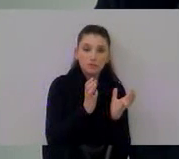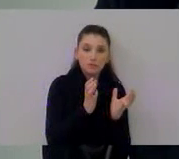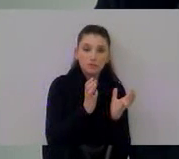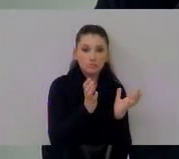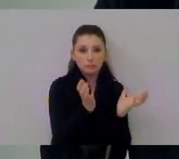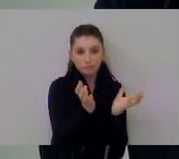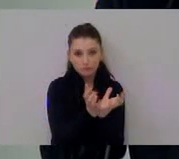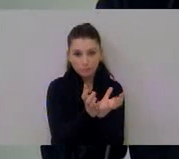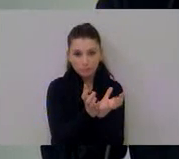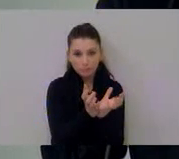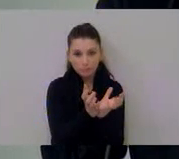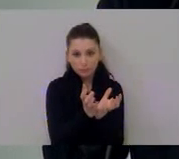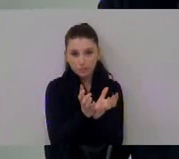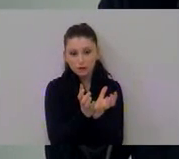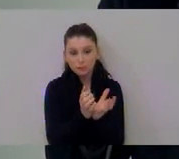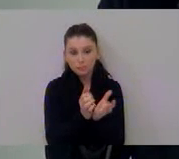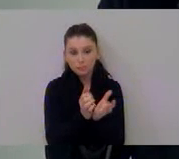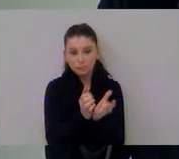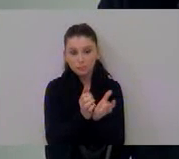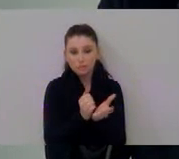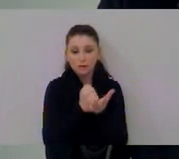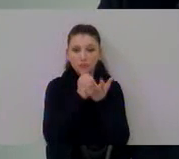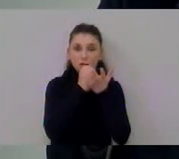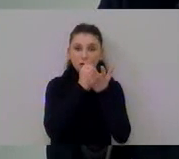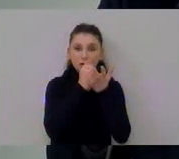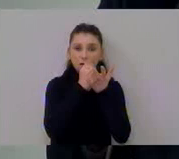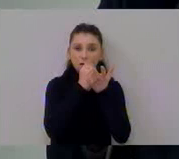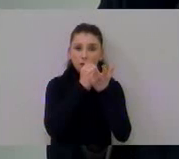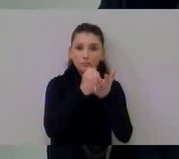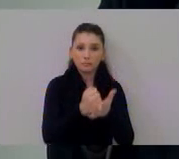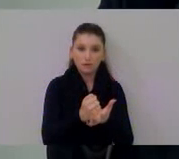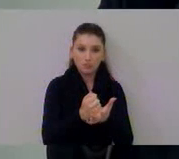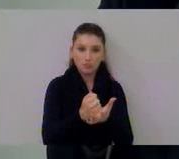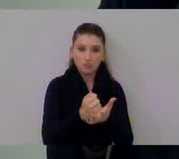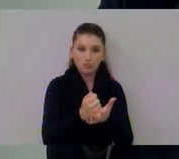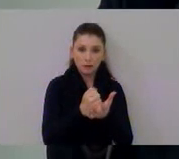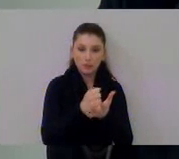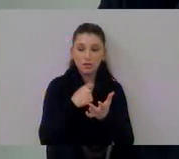como já fomos lá naquele bairro Ana Maria,